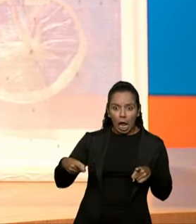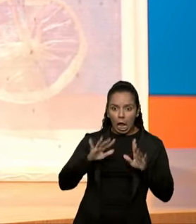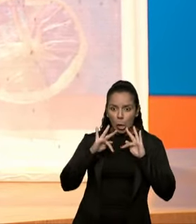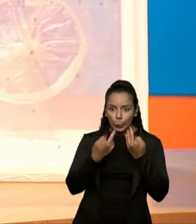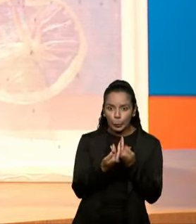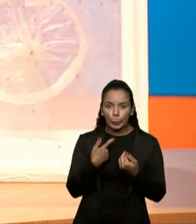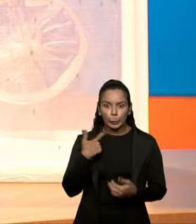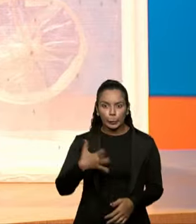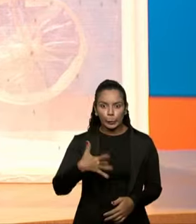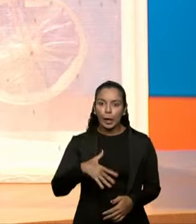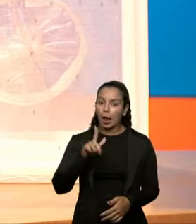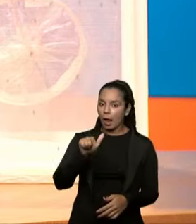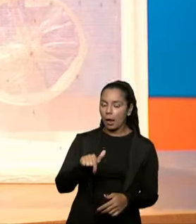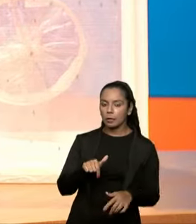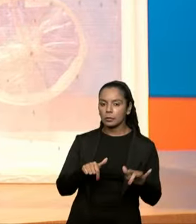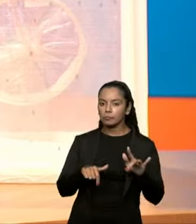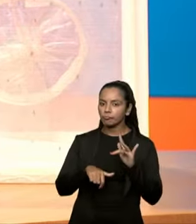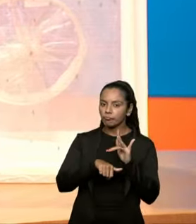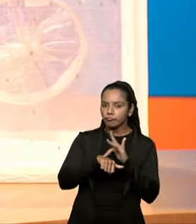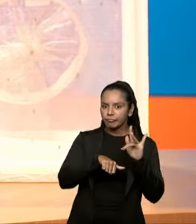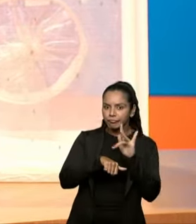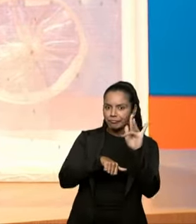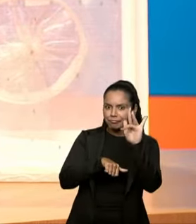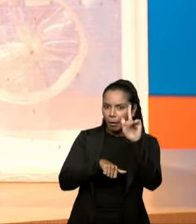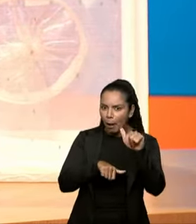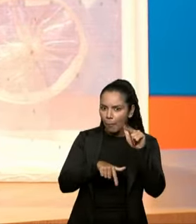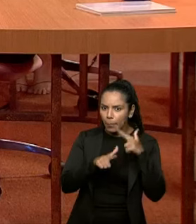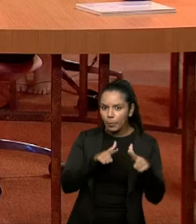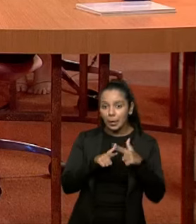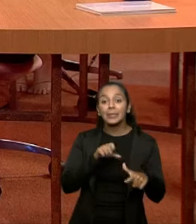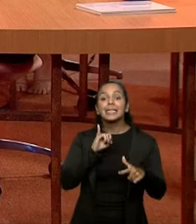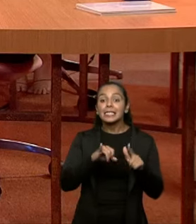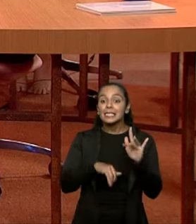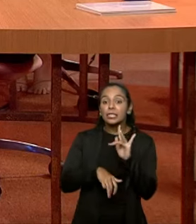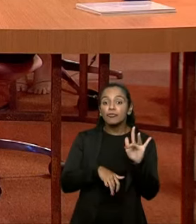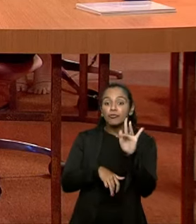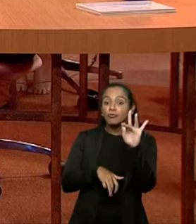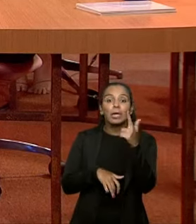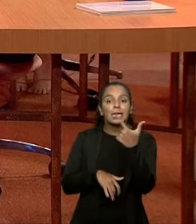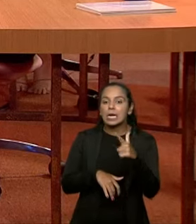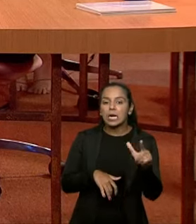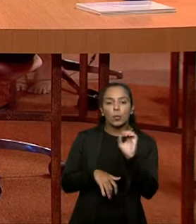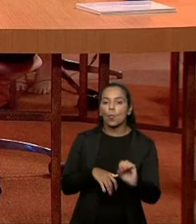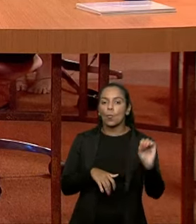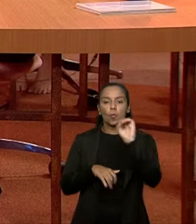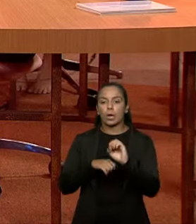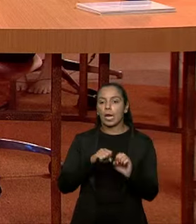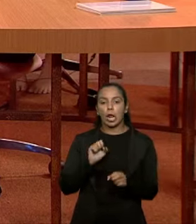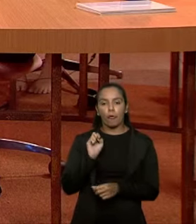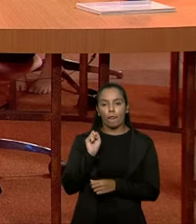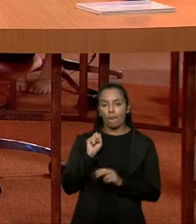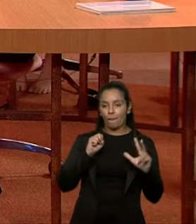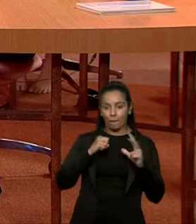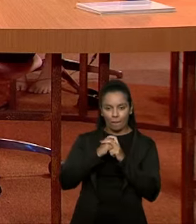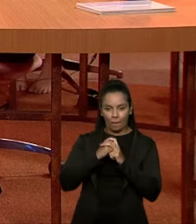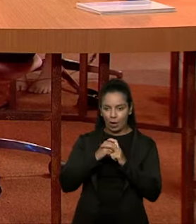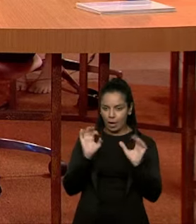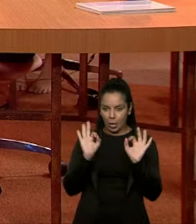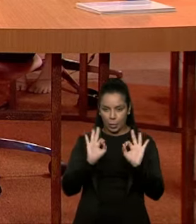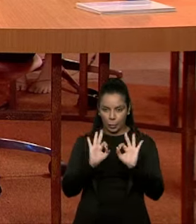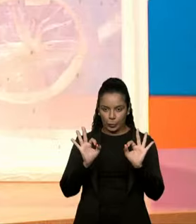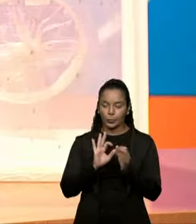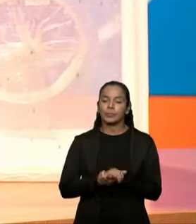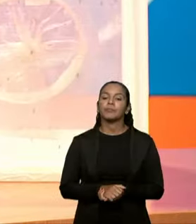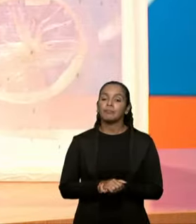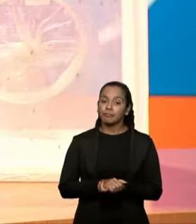sim, tem algum problema? Não. Não vai sair nenhum. Mas se sair, não tem problema. Problema porque não tem ninguém infectado aqui. Tá. Que a gente tá legal.